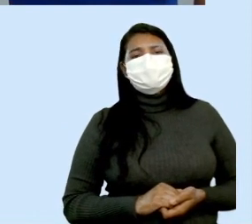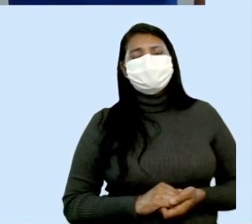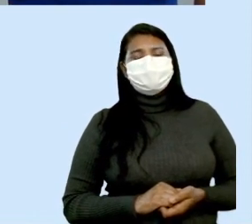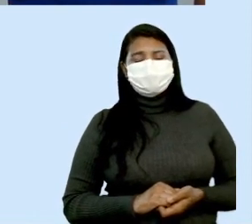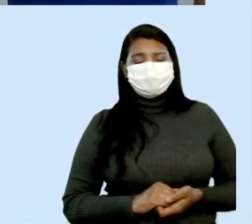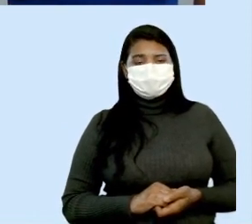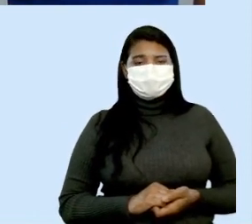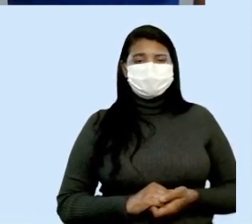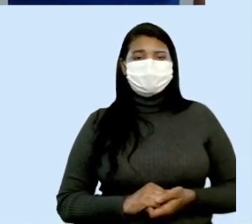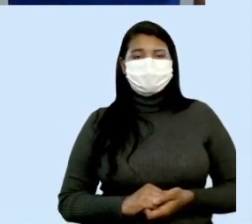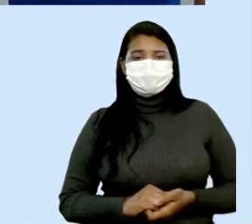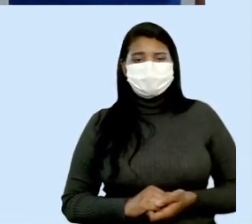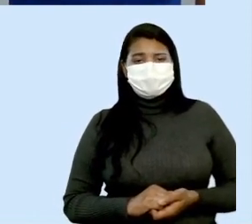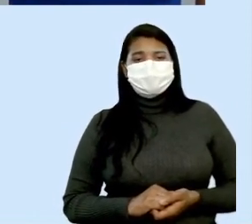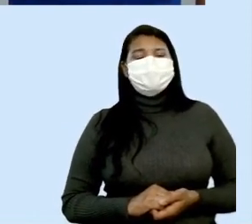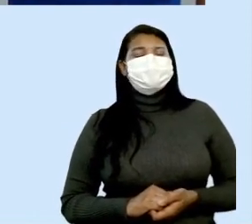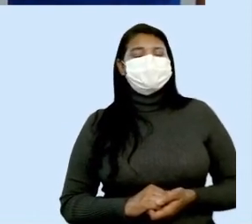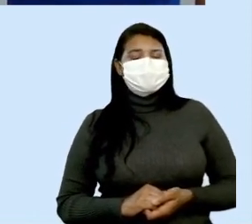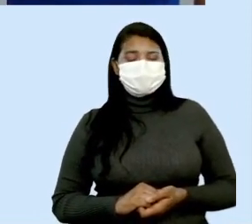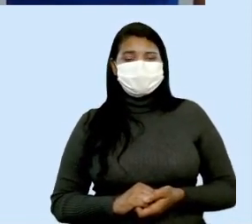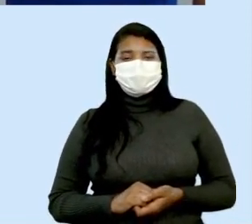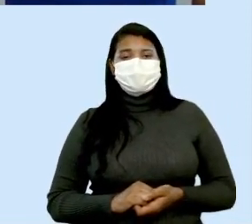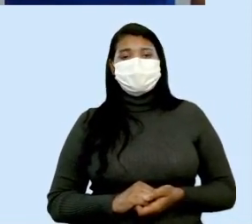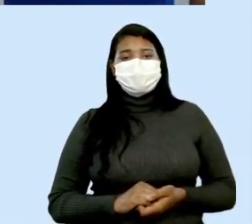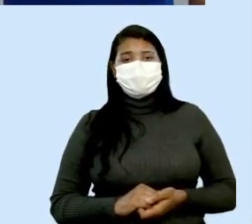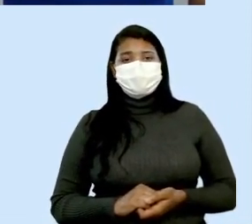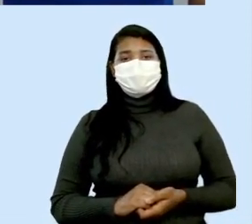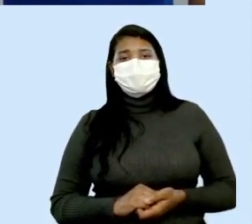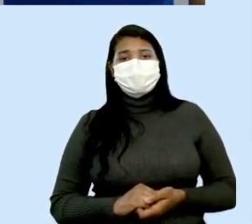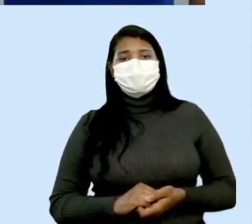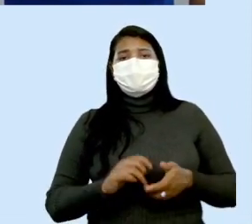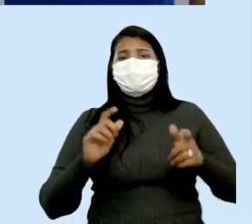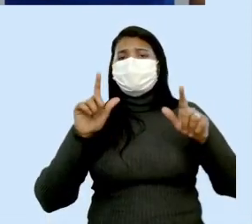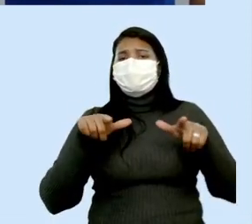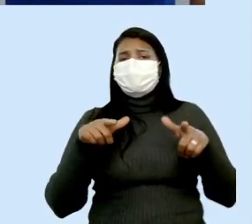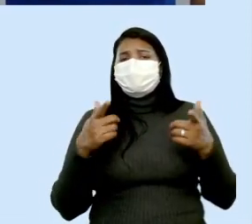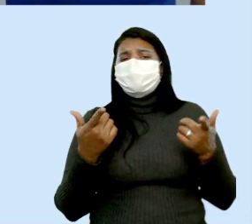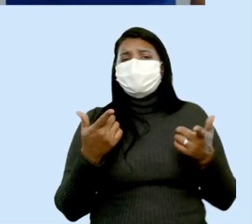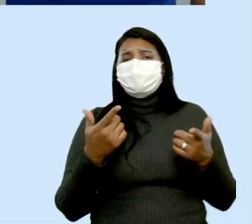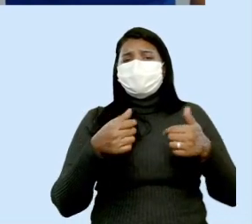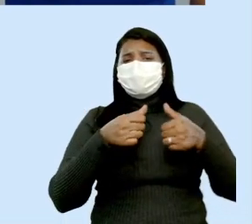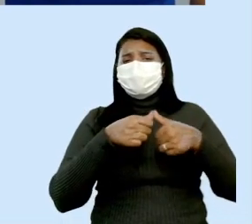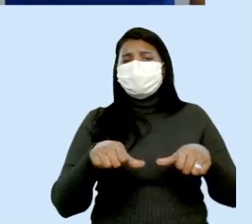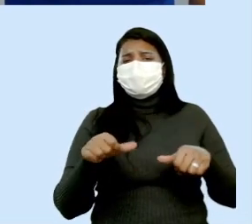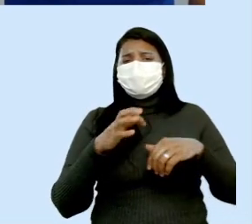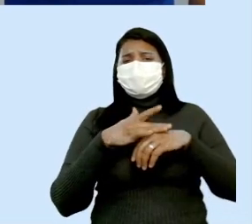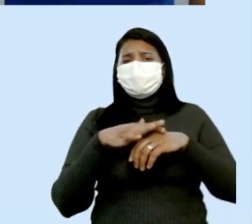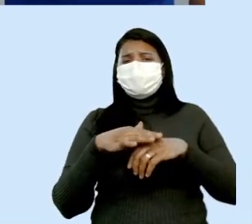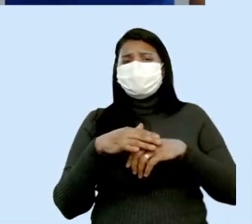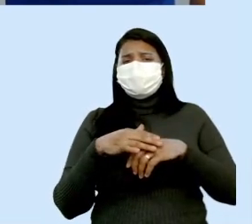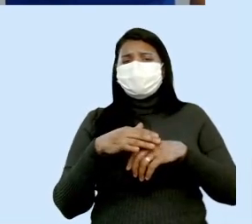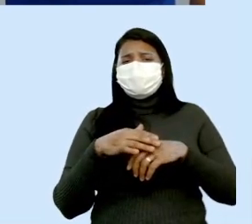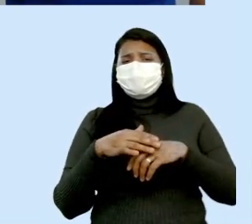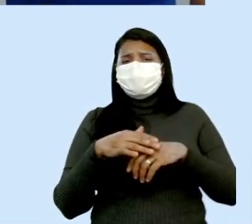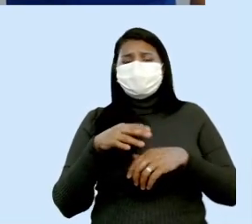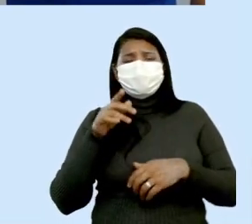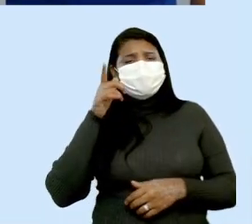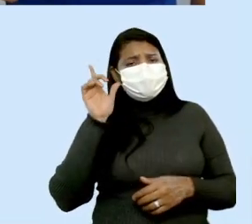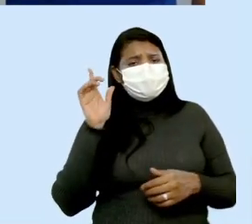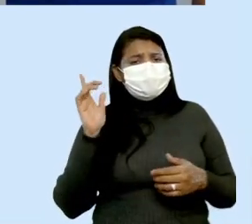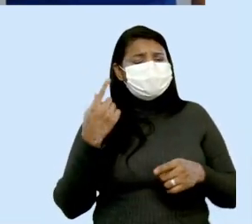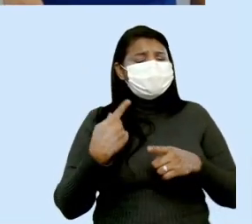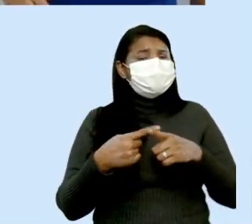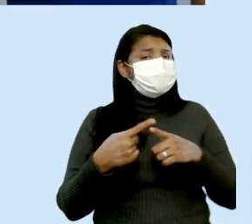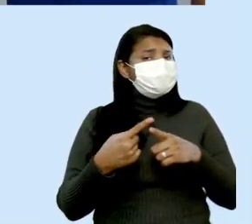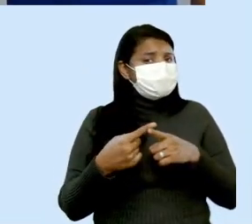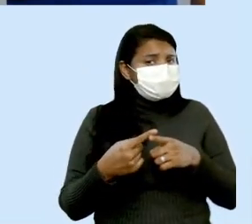Where was I sick? Onde eu estava doente? Why,